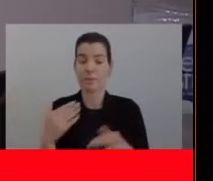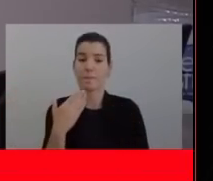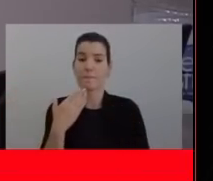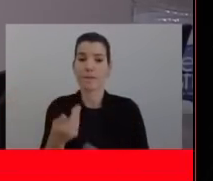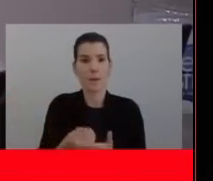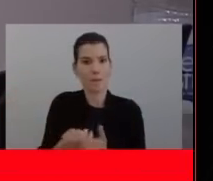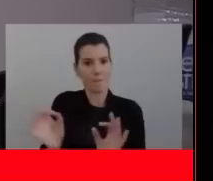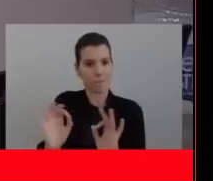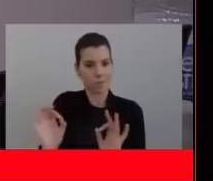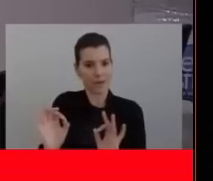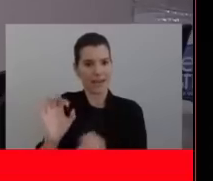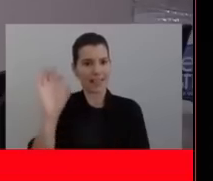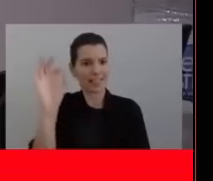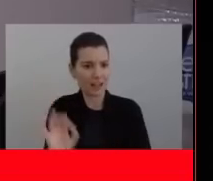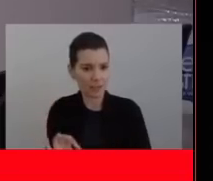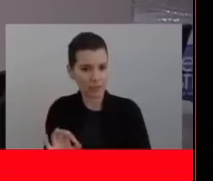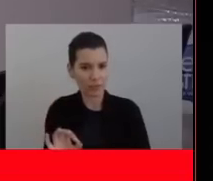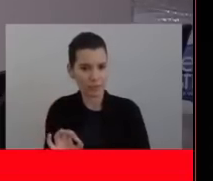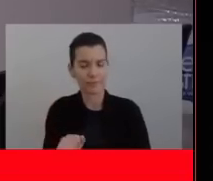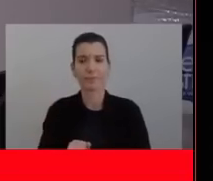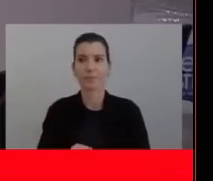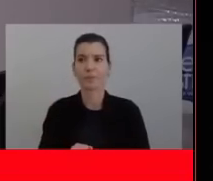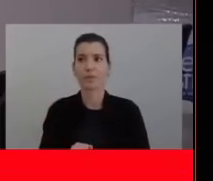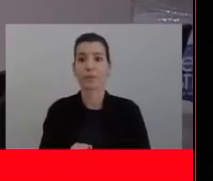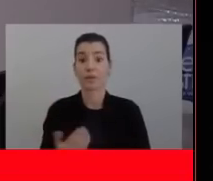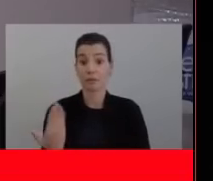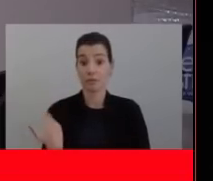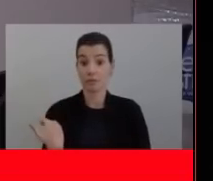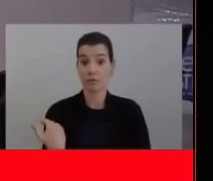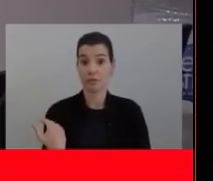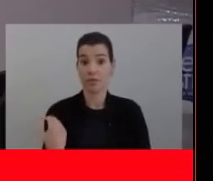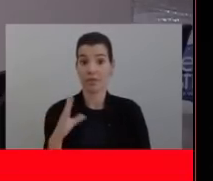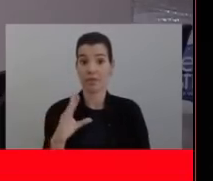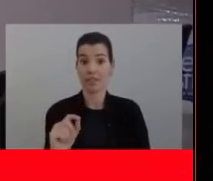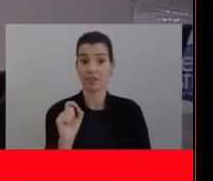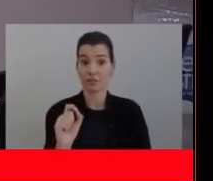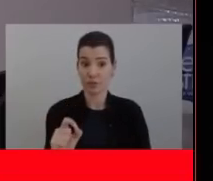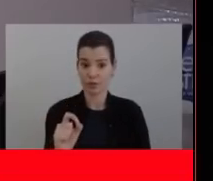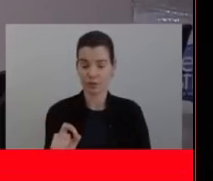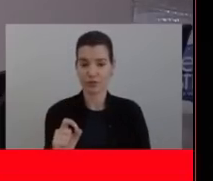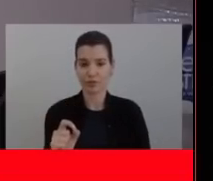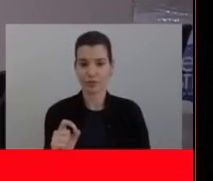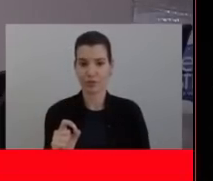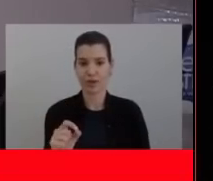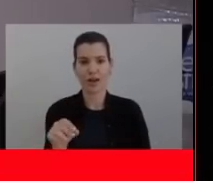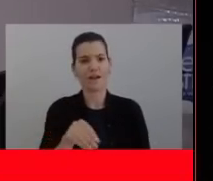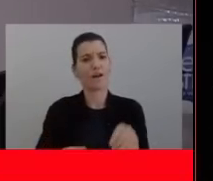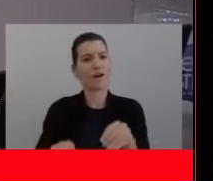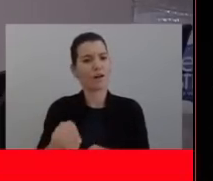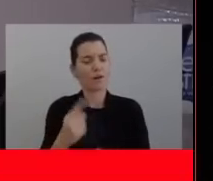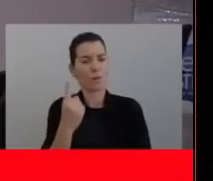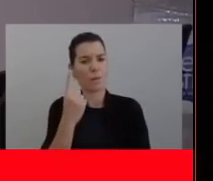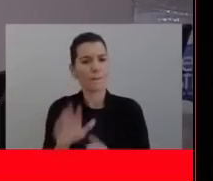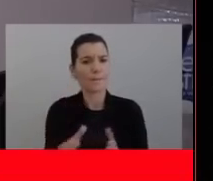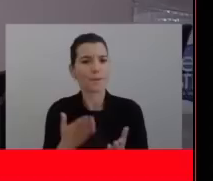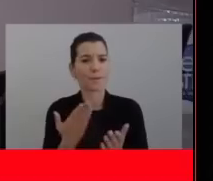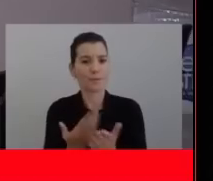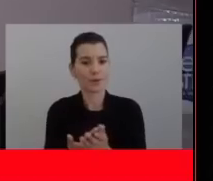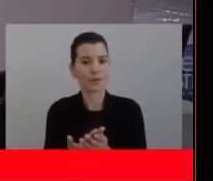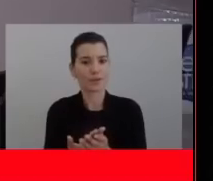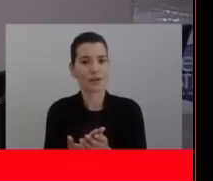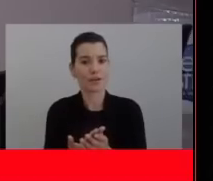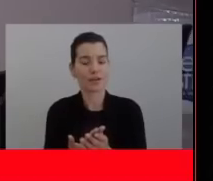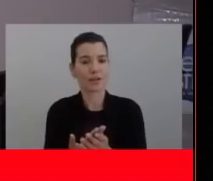isenção das taxas ainda há 10 minutos atrás estivemos a votar uma proposta que fez com que